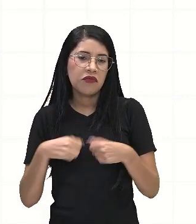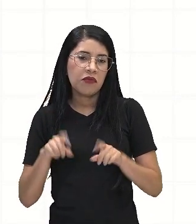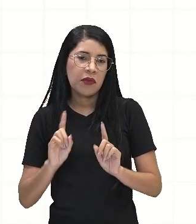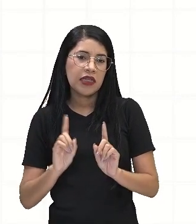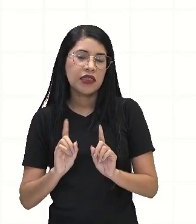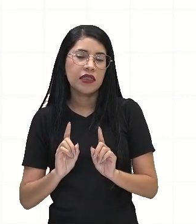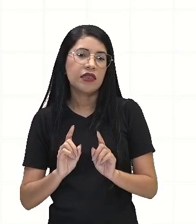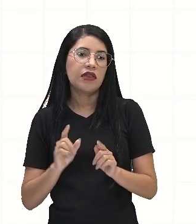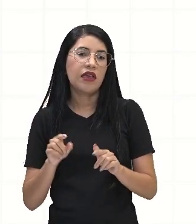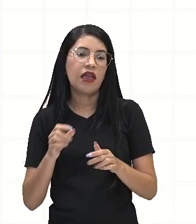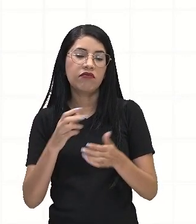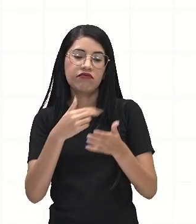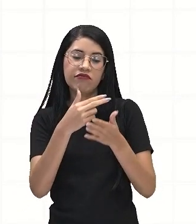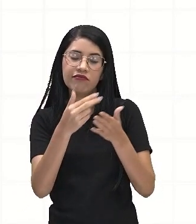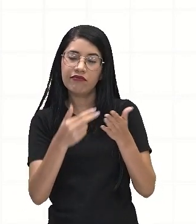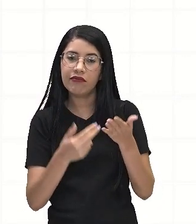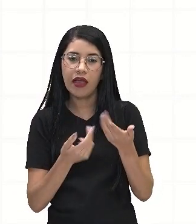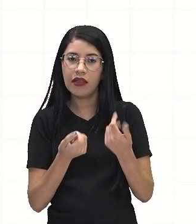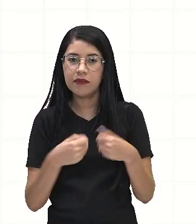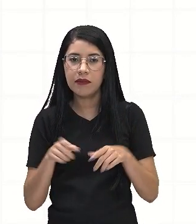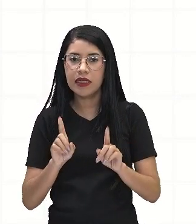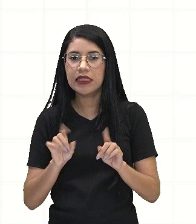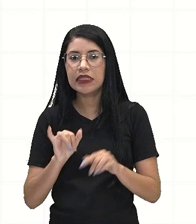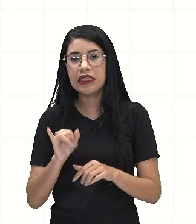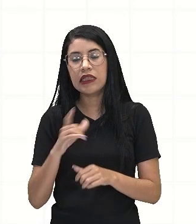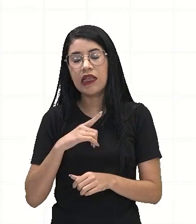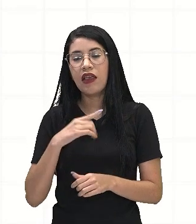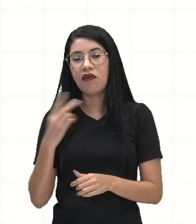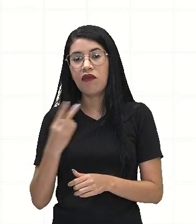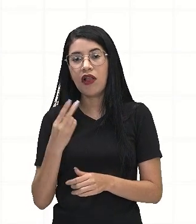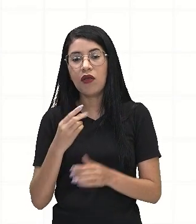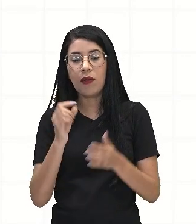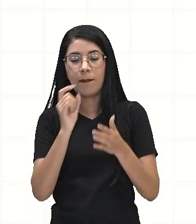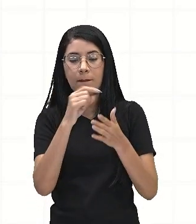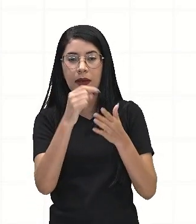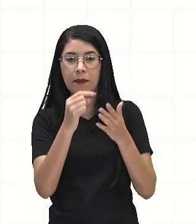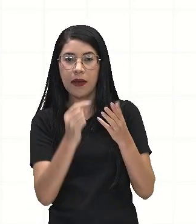desenho, né? Quando você tem aí as 3 medidas,